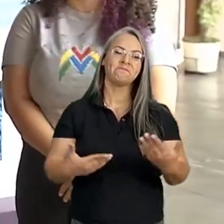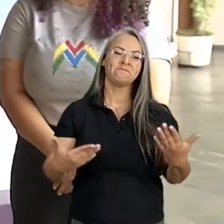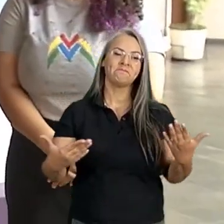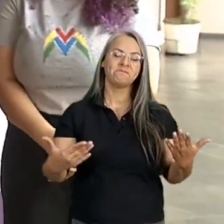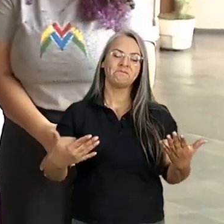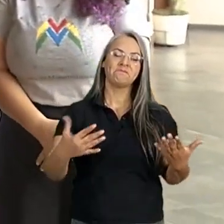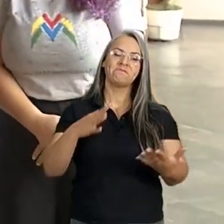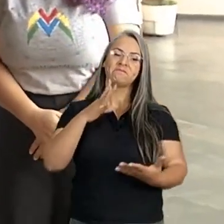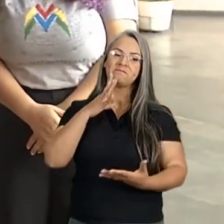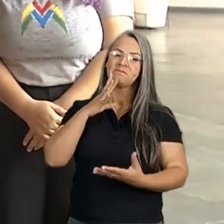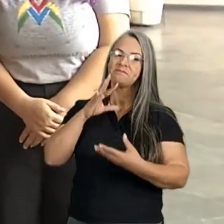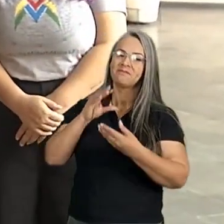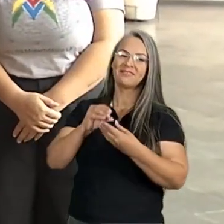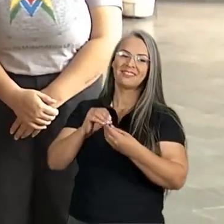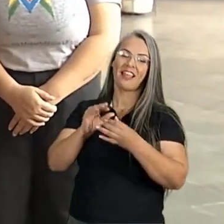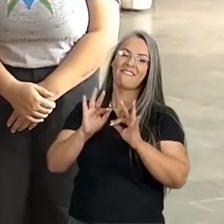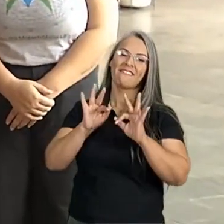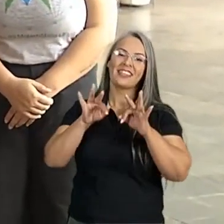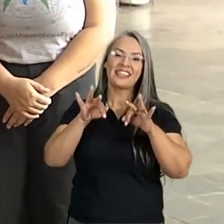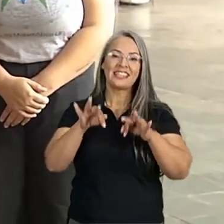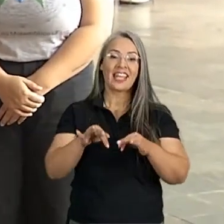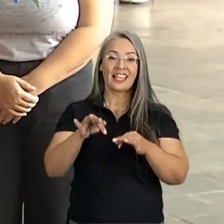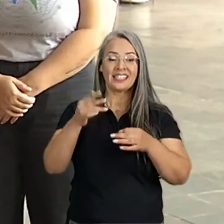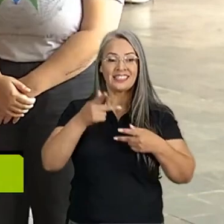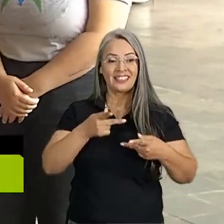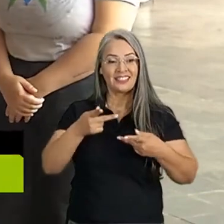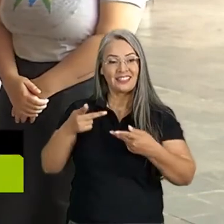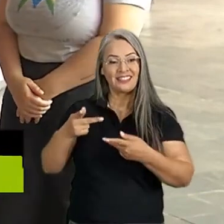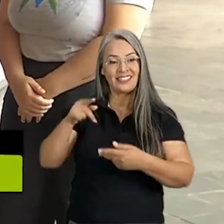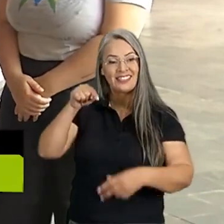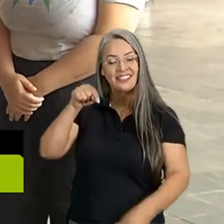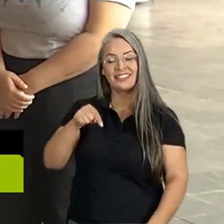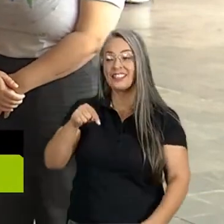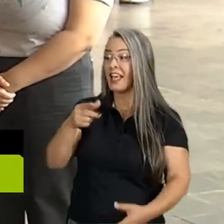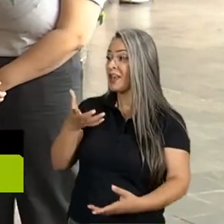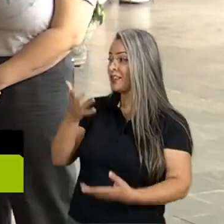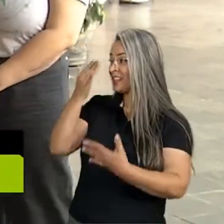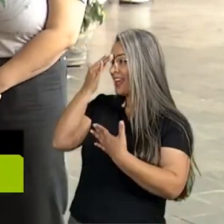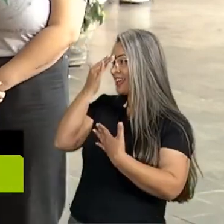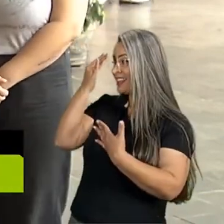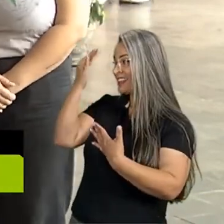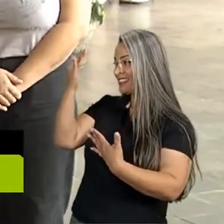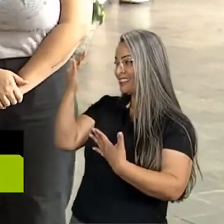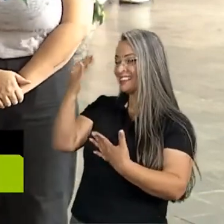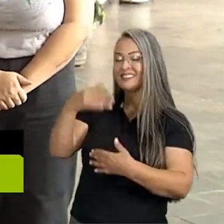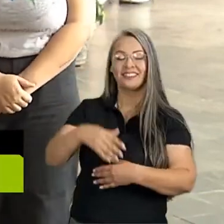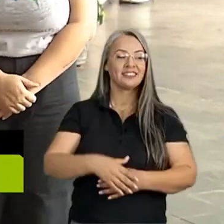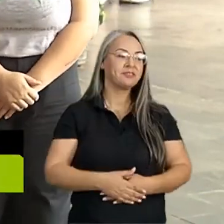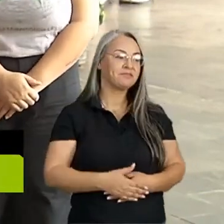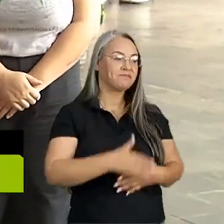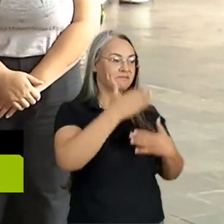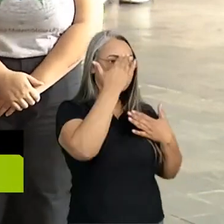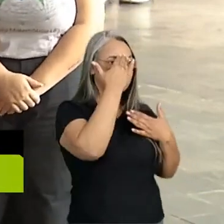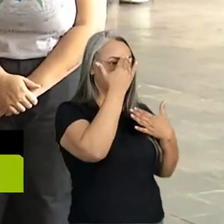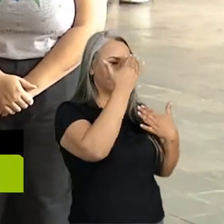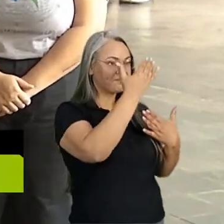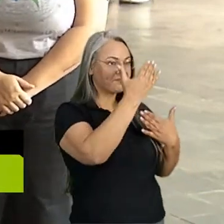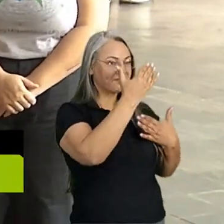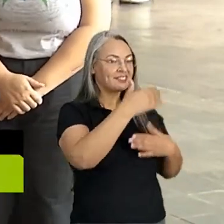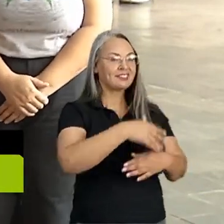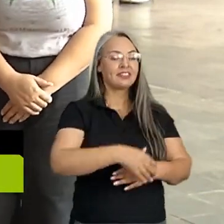estamos encerrando essa parte da nossa visita gostaria de agradecer a Brenda e agradecer ao Professor Fábio